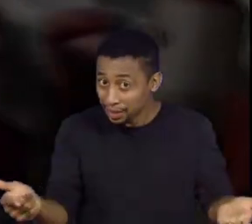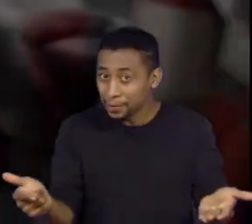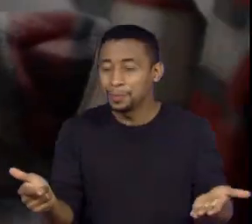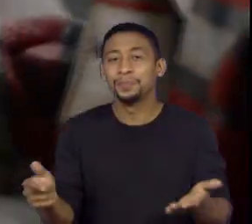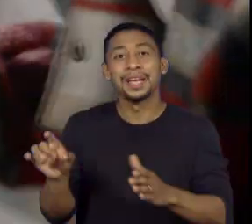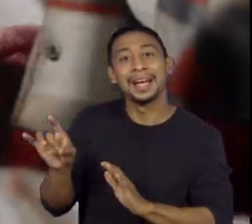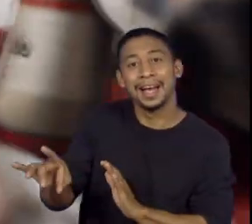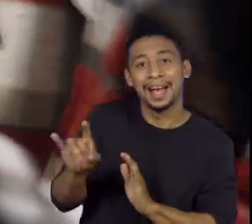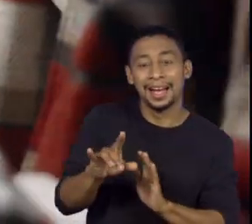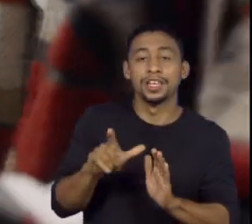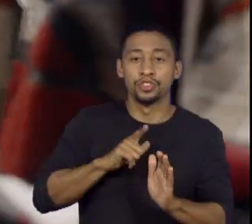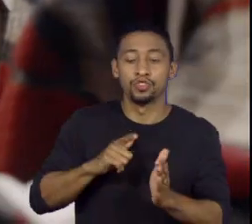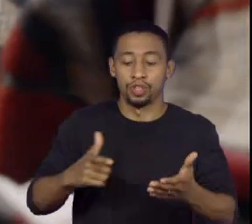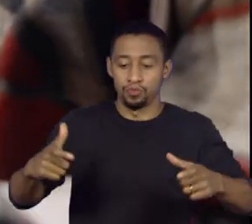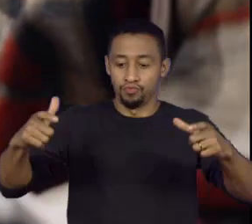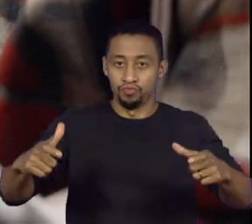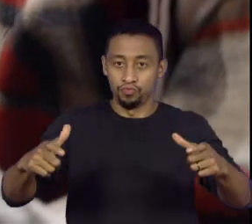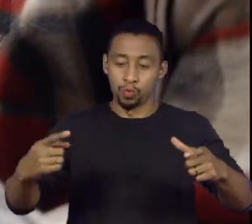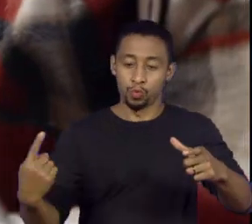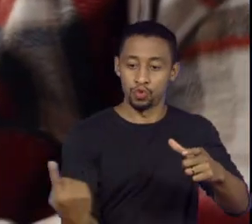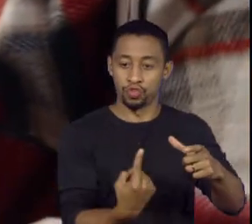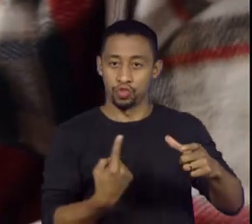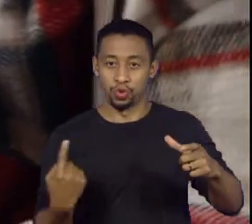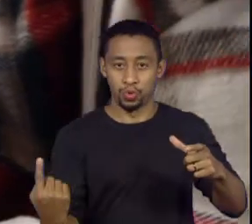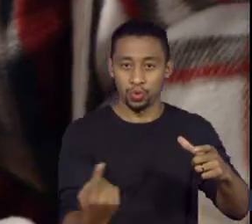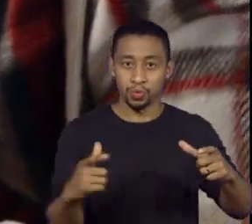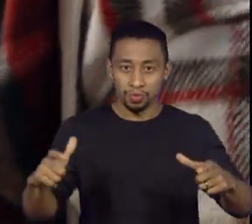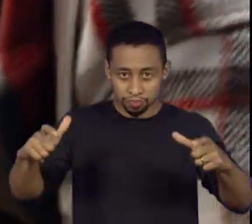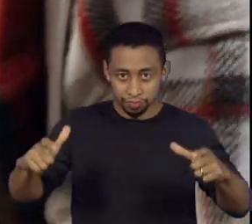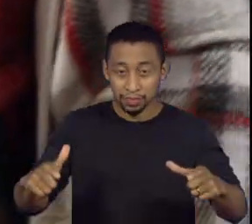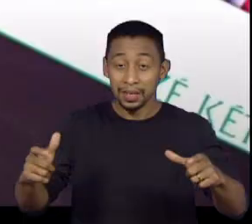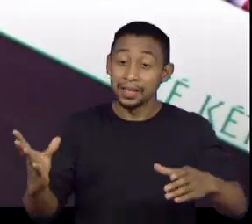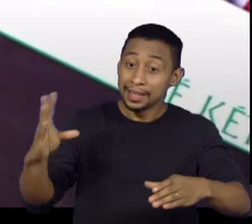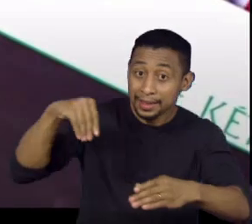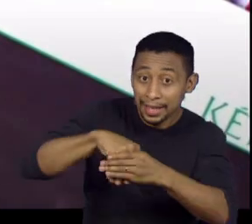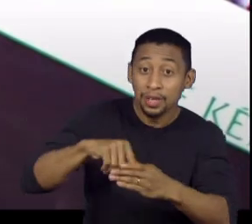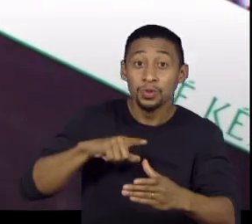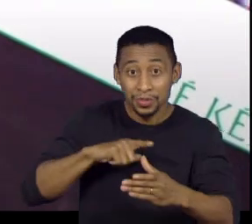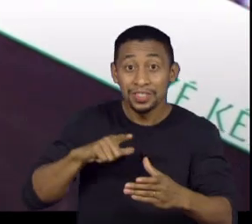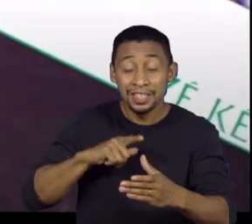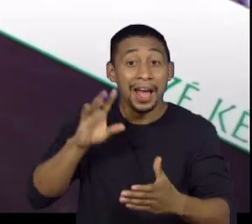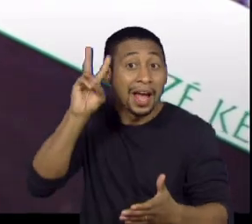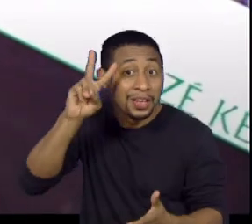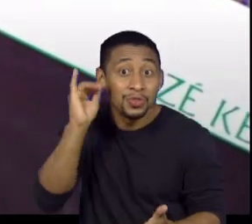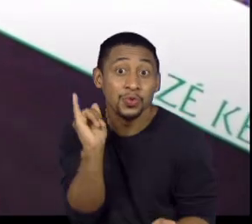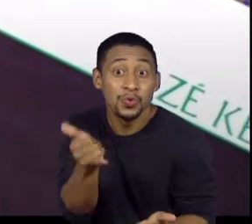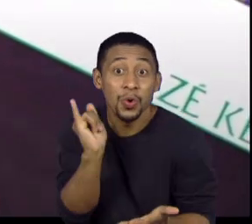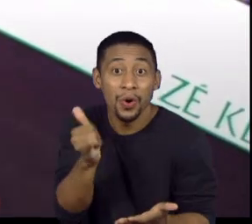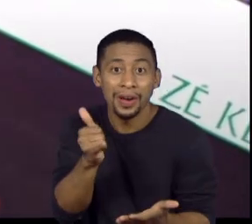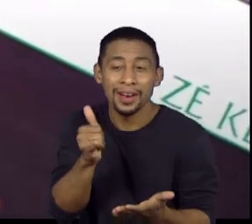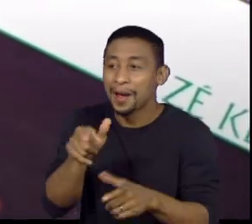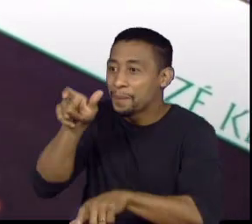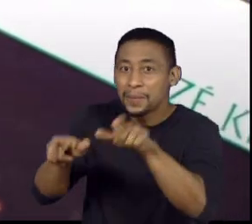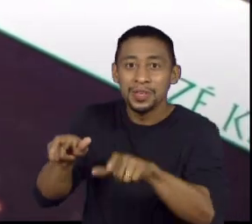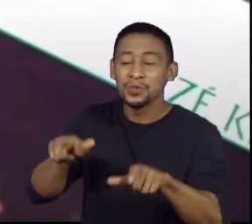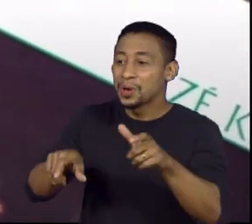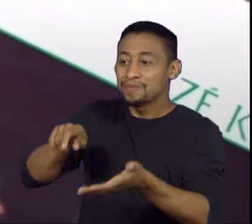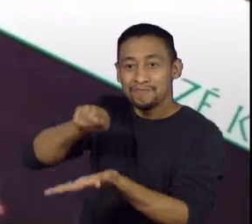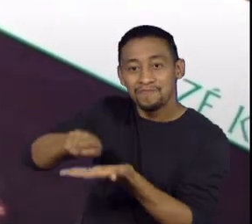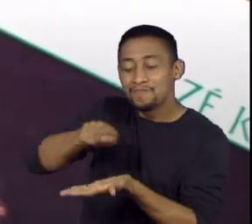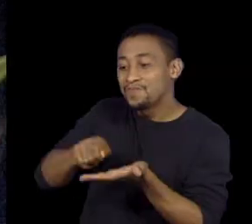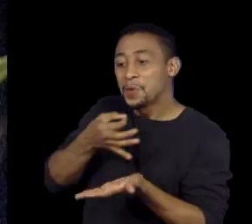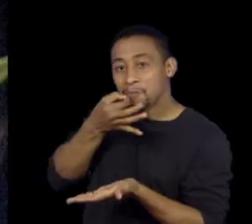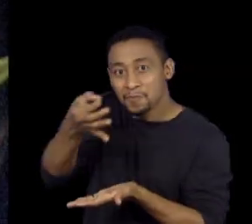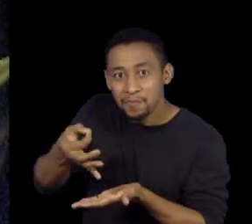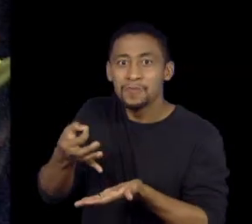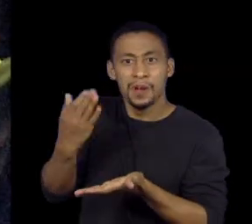Cada fascículo continha um disco e um encarte com biografias e textos escritos pelos mais renomados